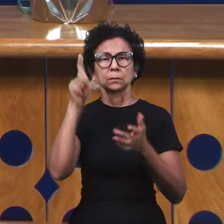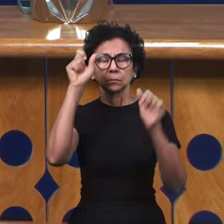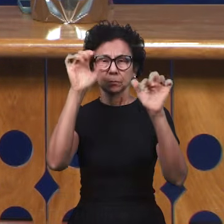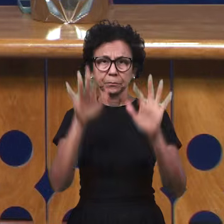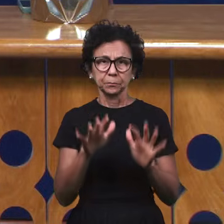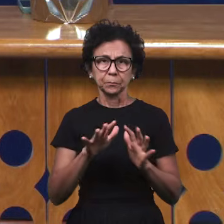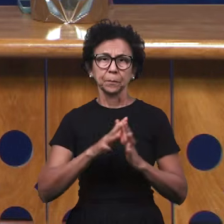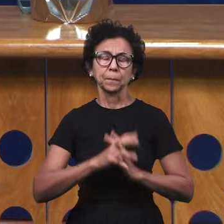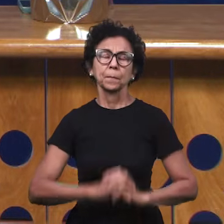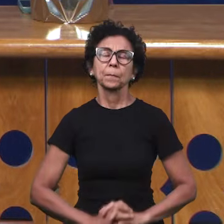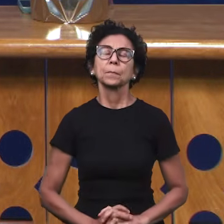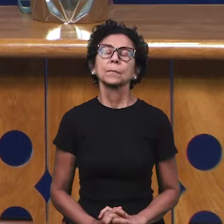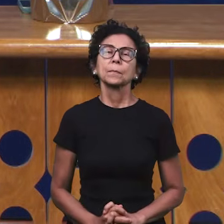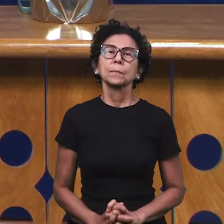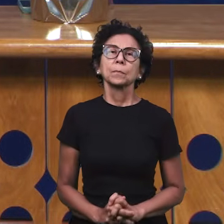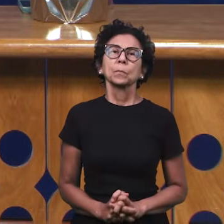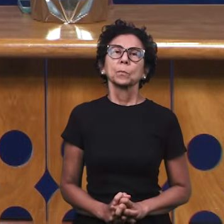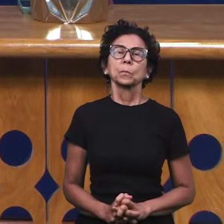aqui.